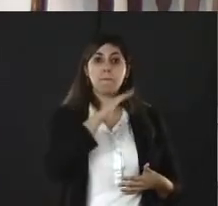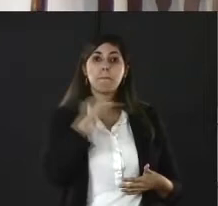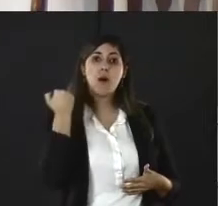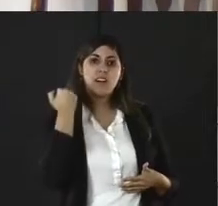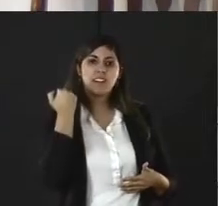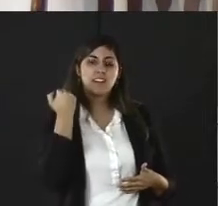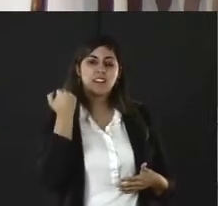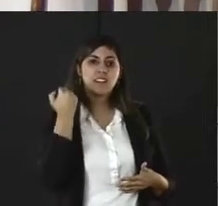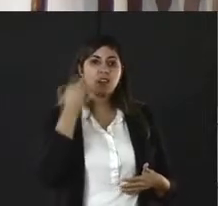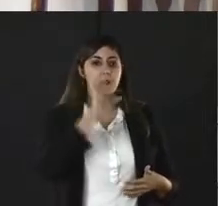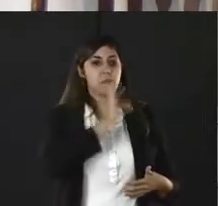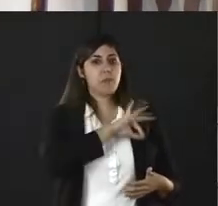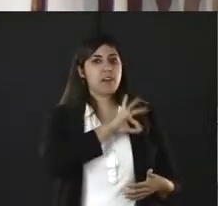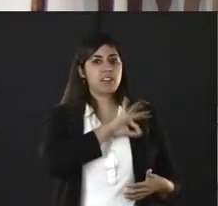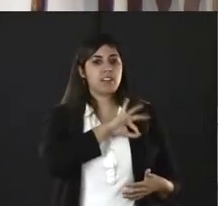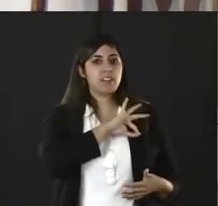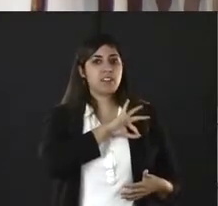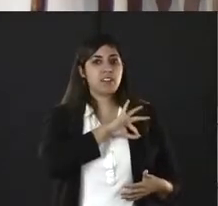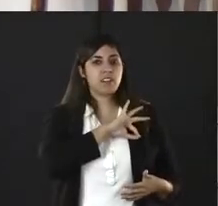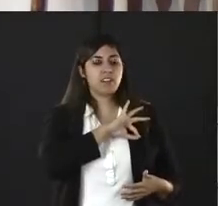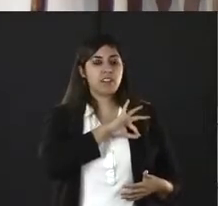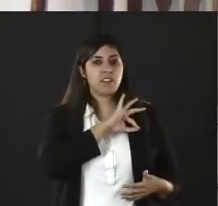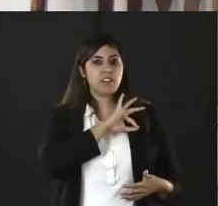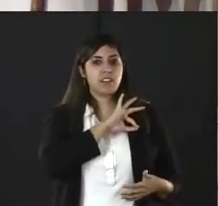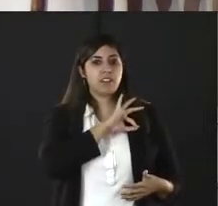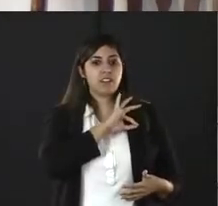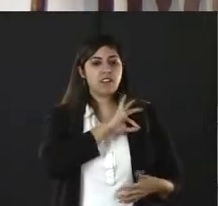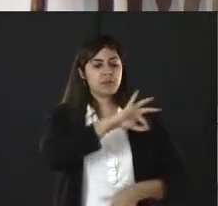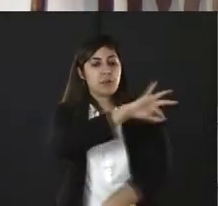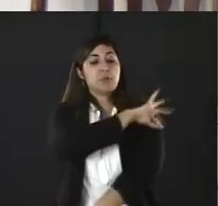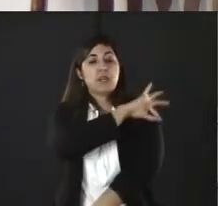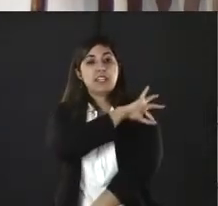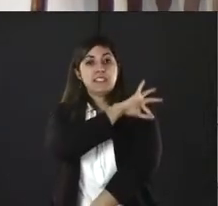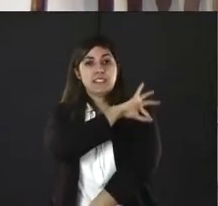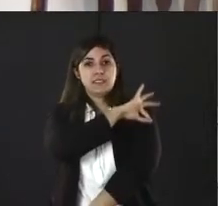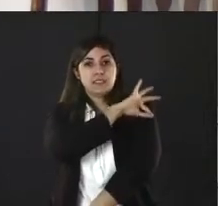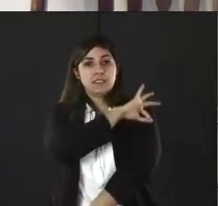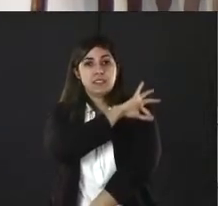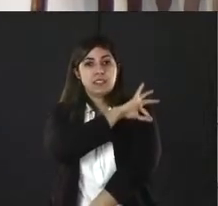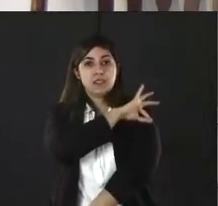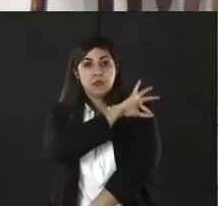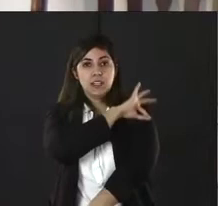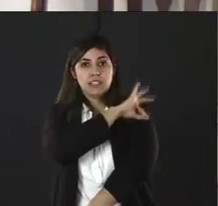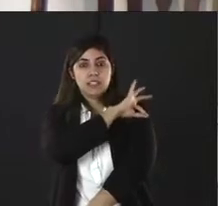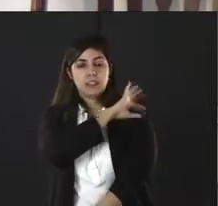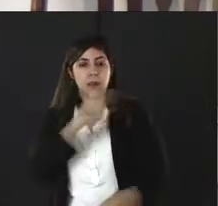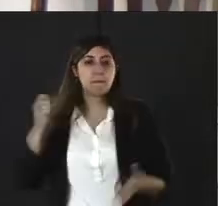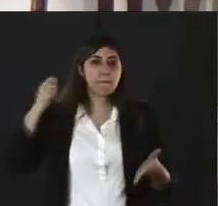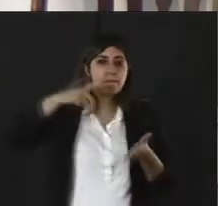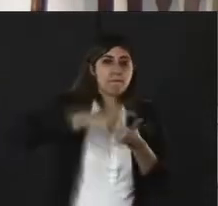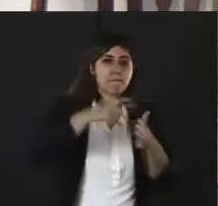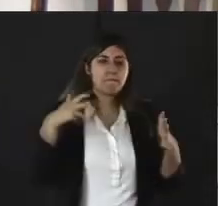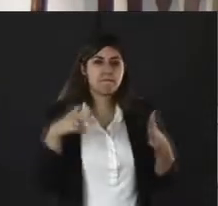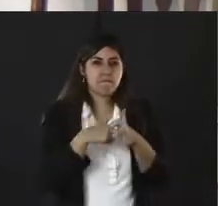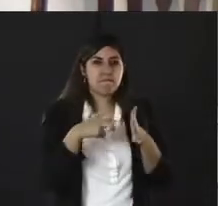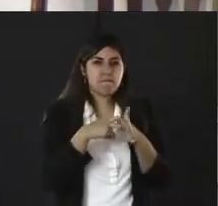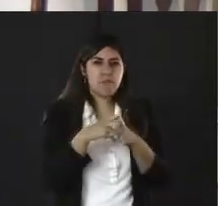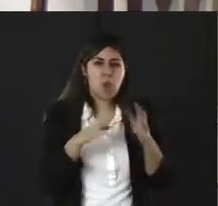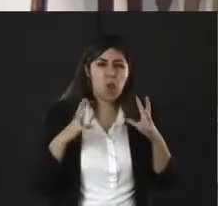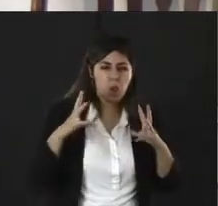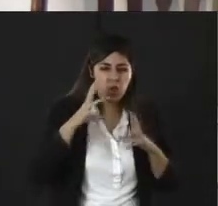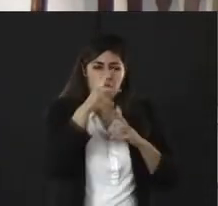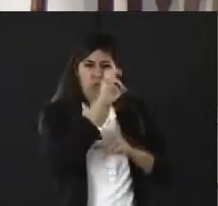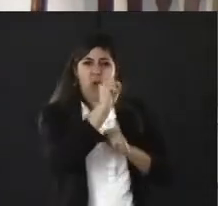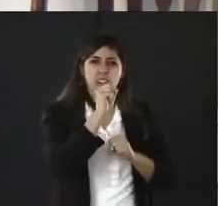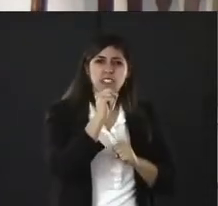é então mesmo que a pessoa que agiu daquela maneira tenha sido presa e